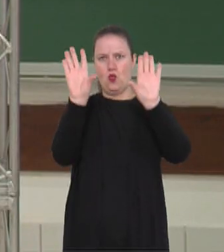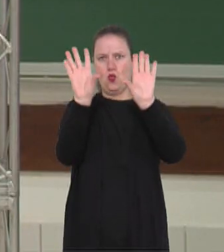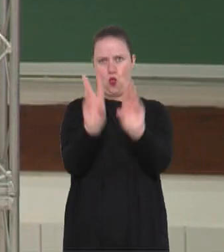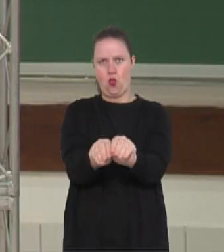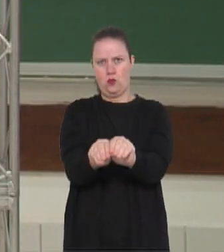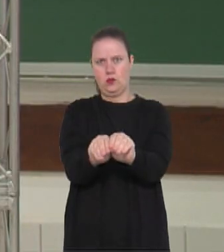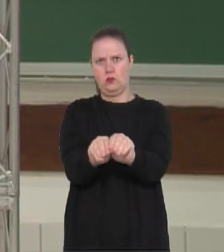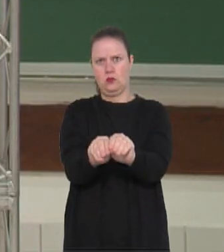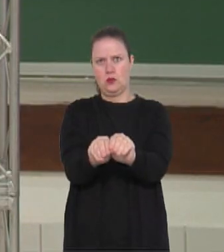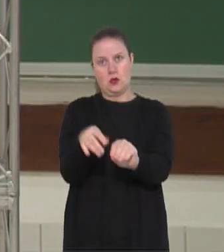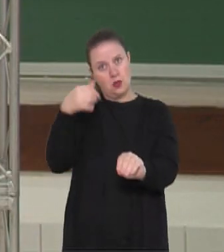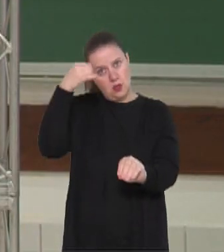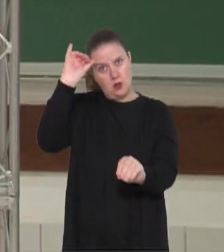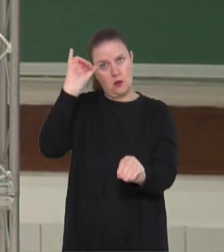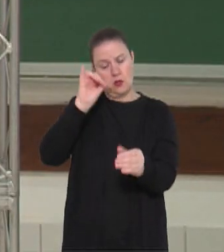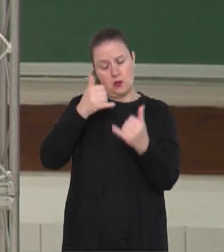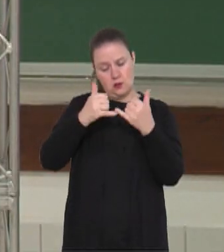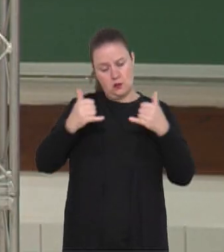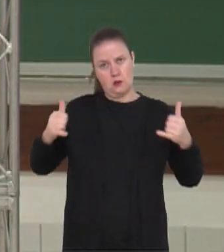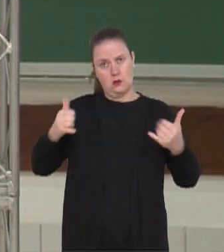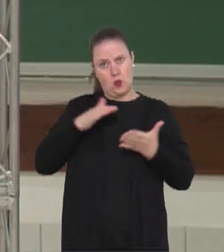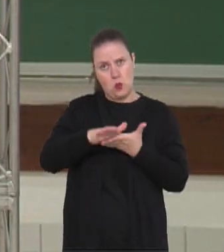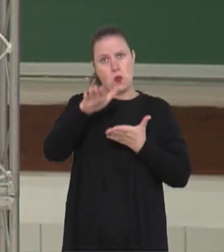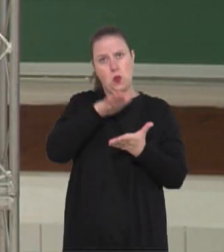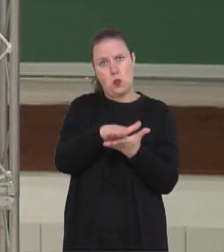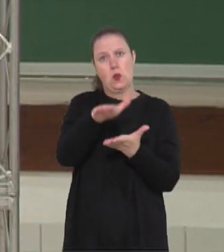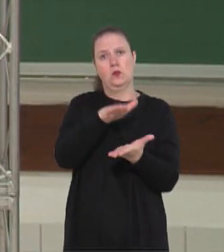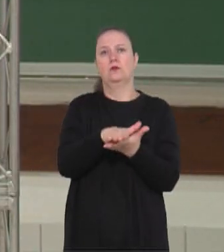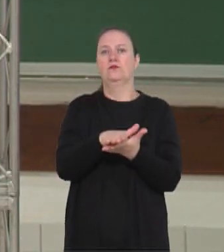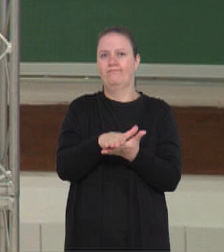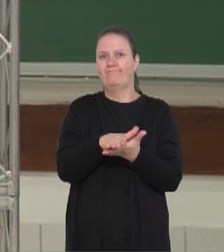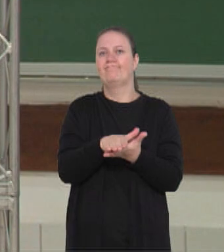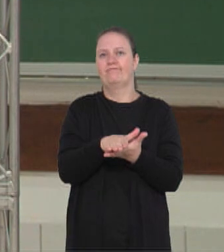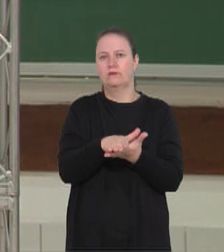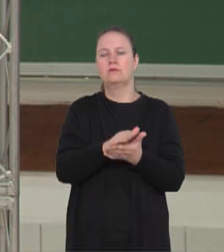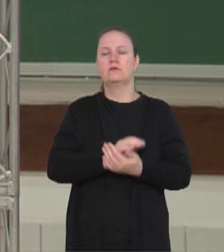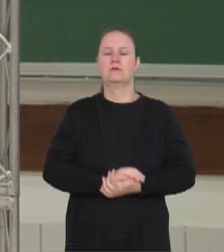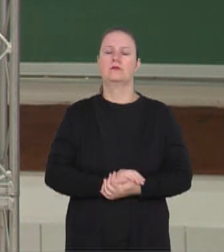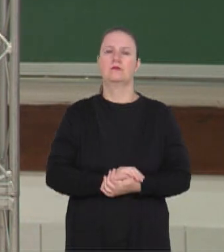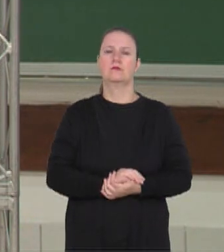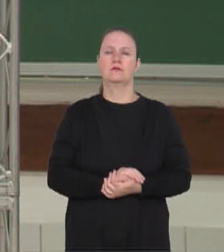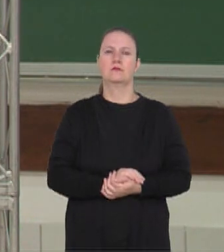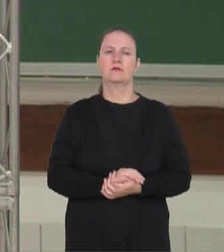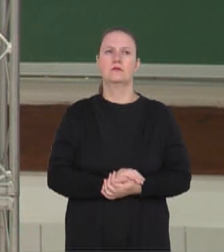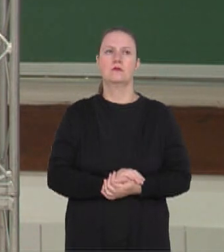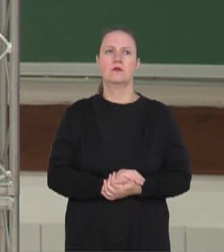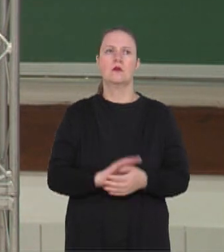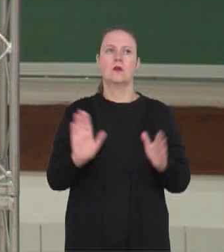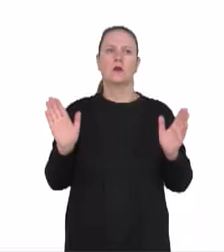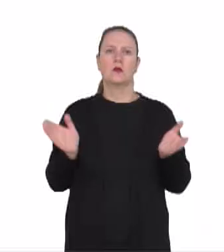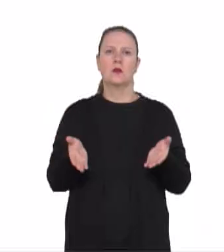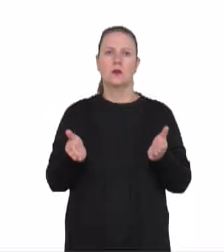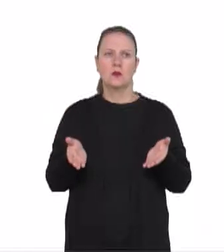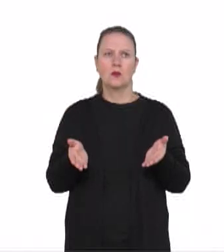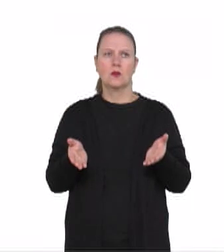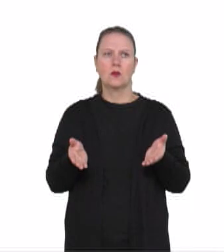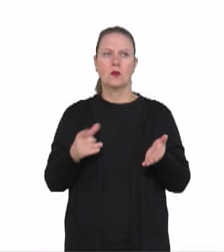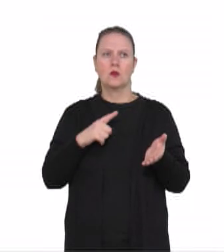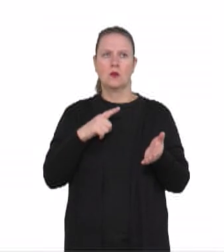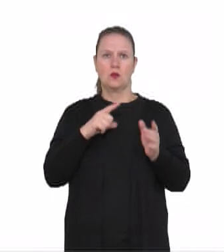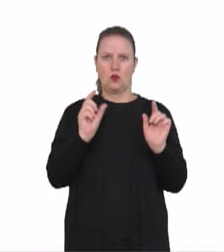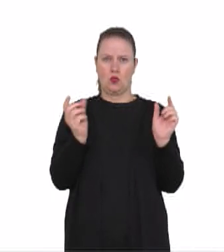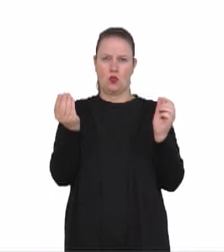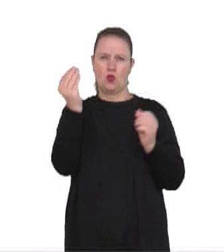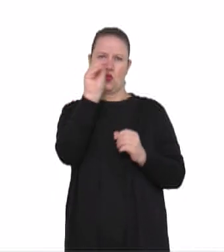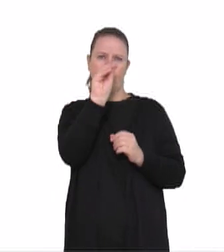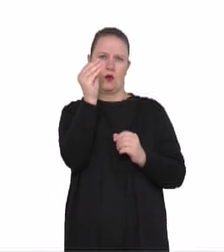verbo é waste, desperdiçar. Então, você coloca o waste ali no tempo verbal correto. E a nossa ecotype, temos o espaço, que